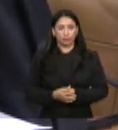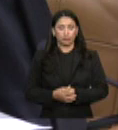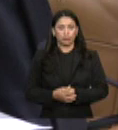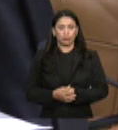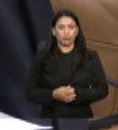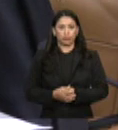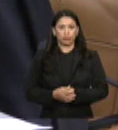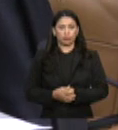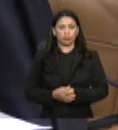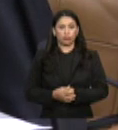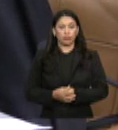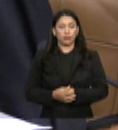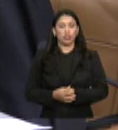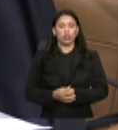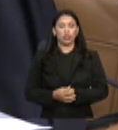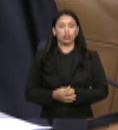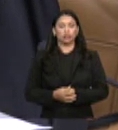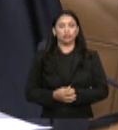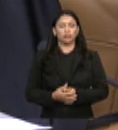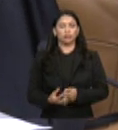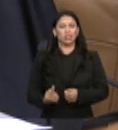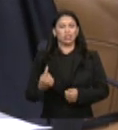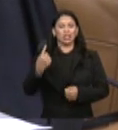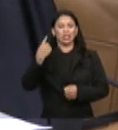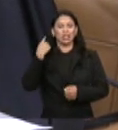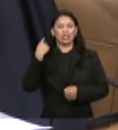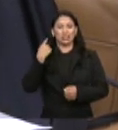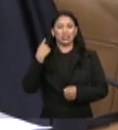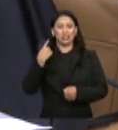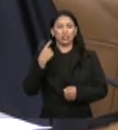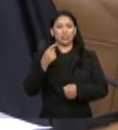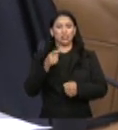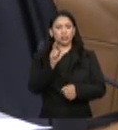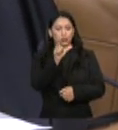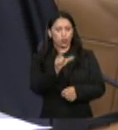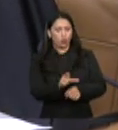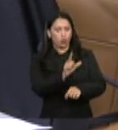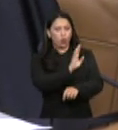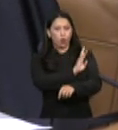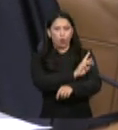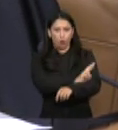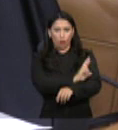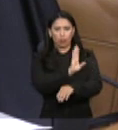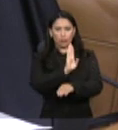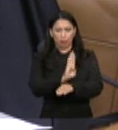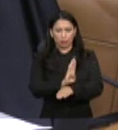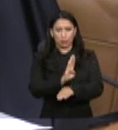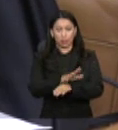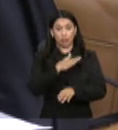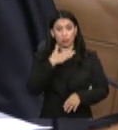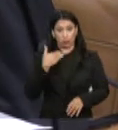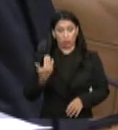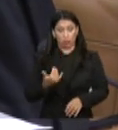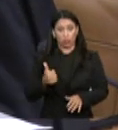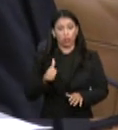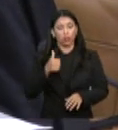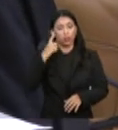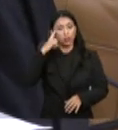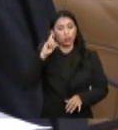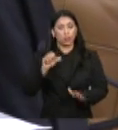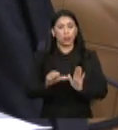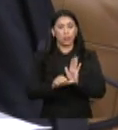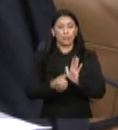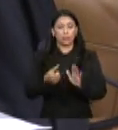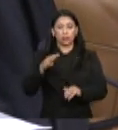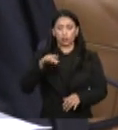falecimento de Rui Barbosa cem anos espaçam esse Primeiro de Março daquele do